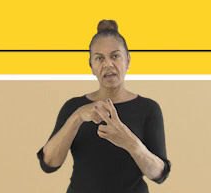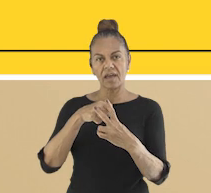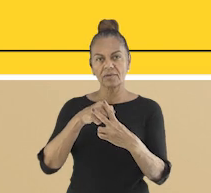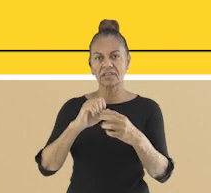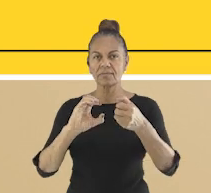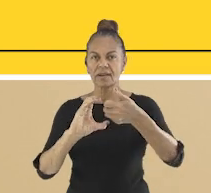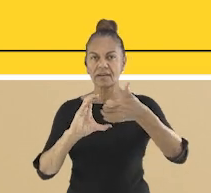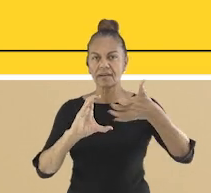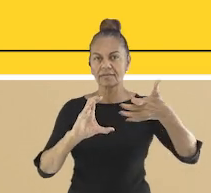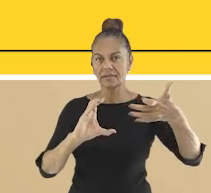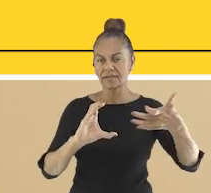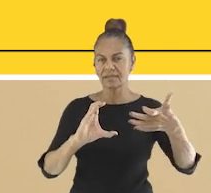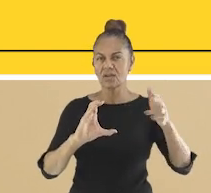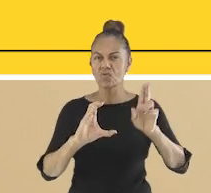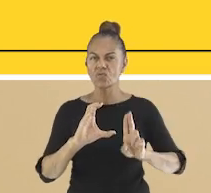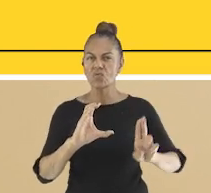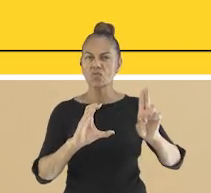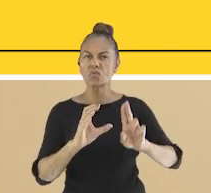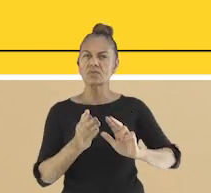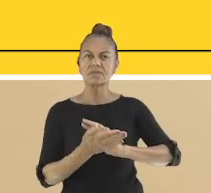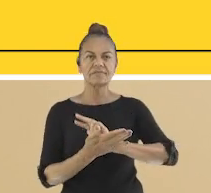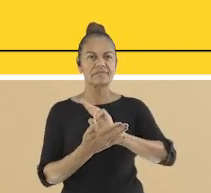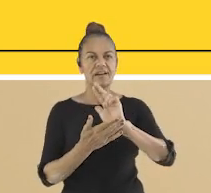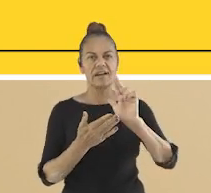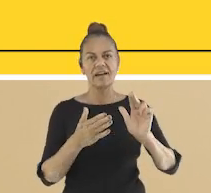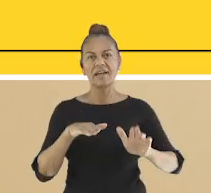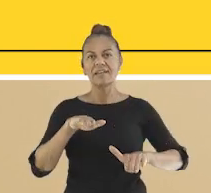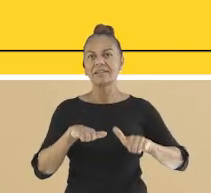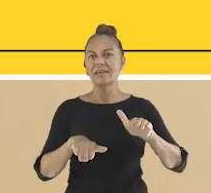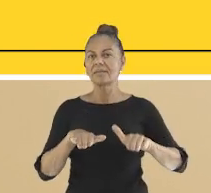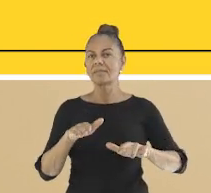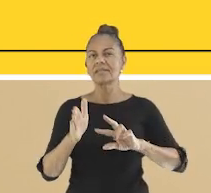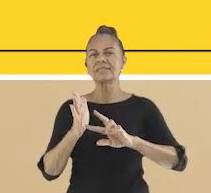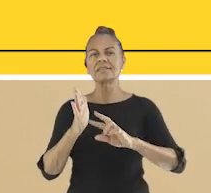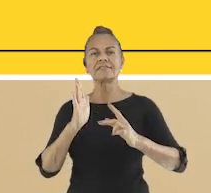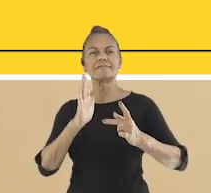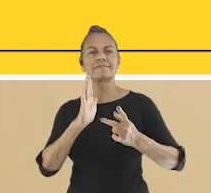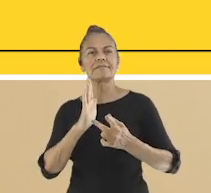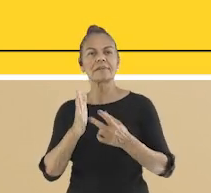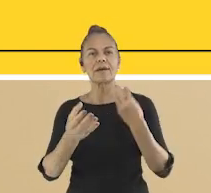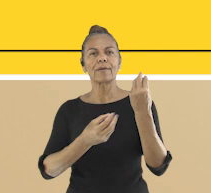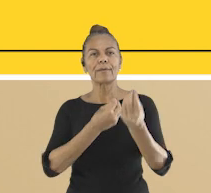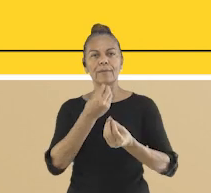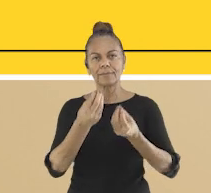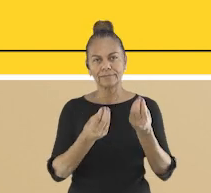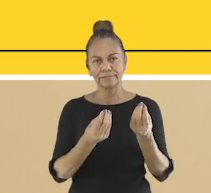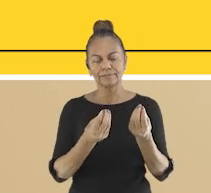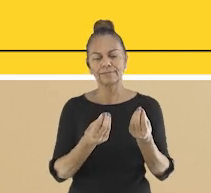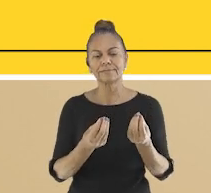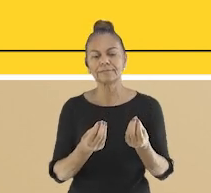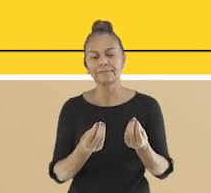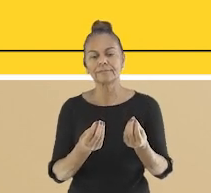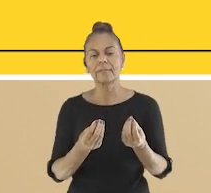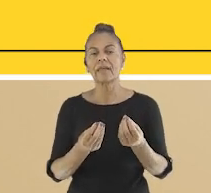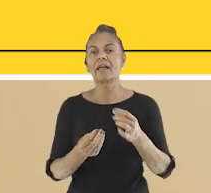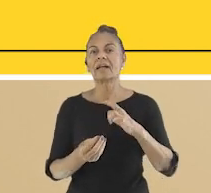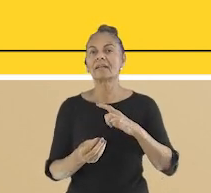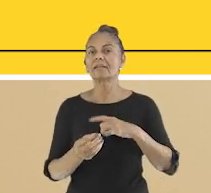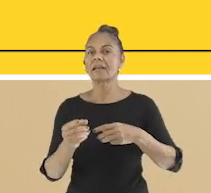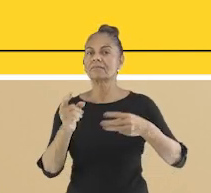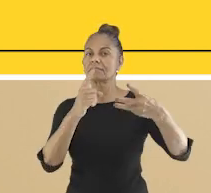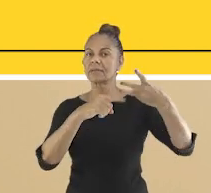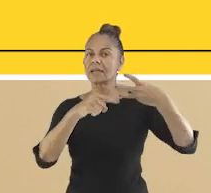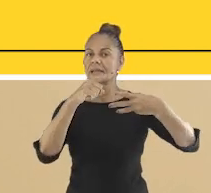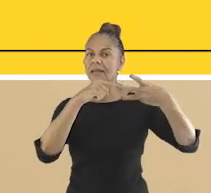maneiras como podemos utilizar o verbo, dependendo da significação, o impacto que pretendemos dar a ele.